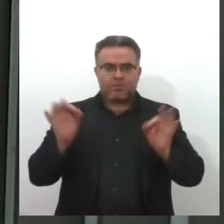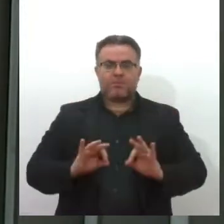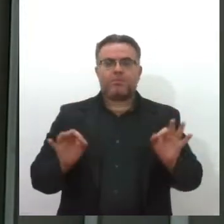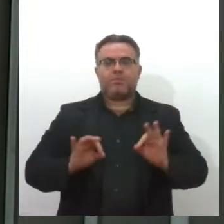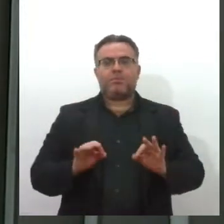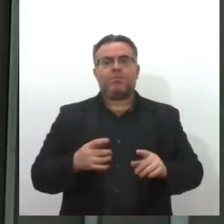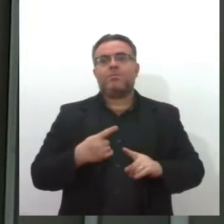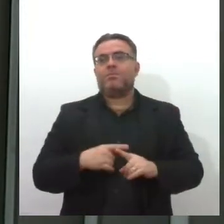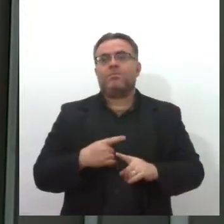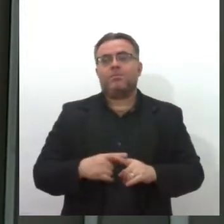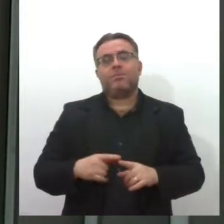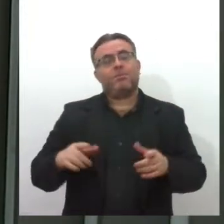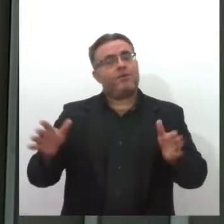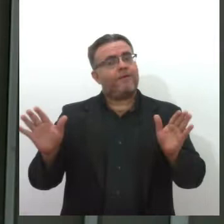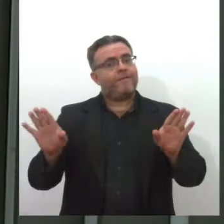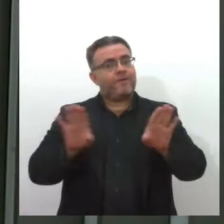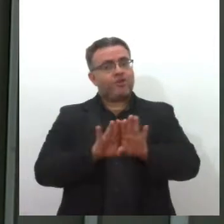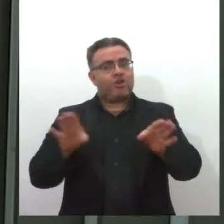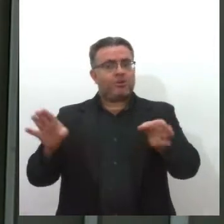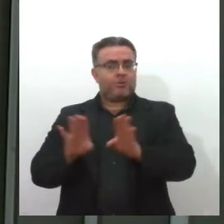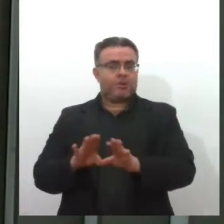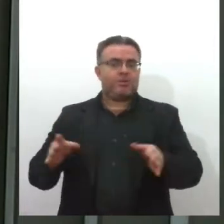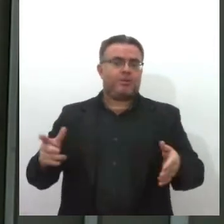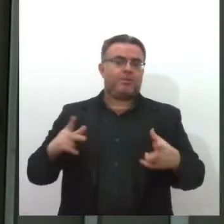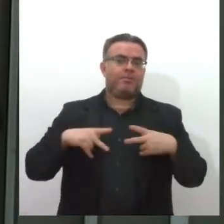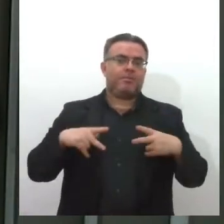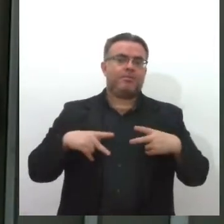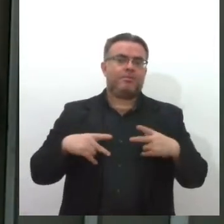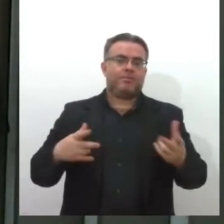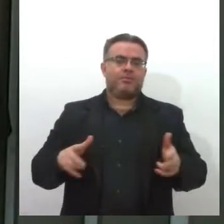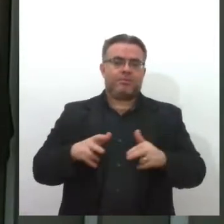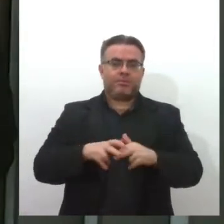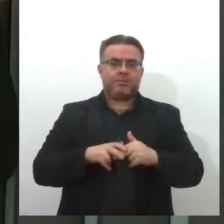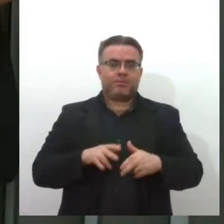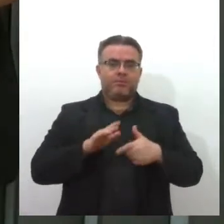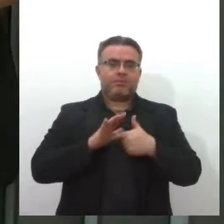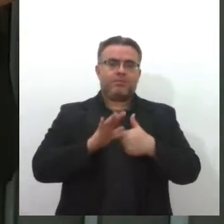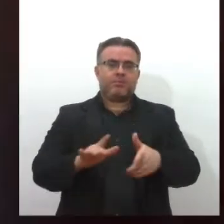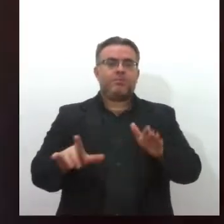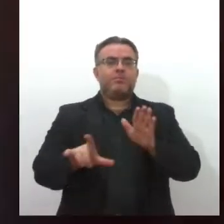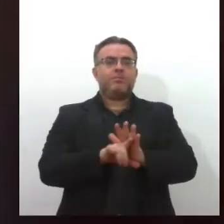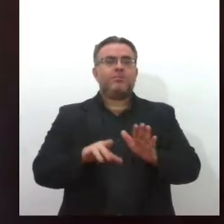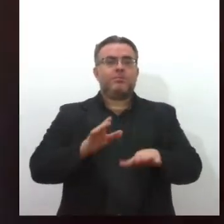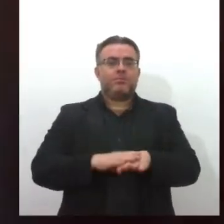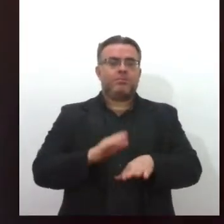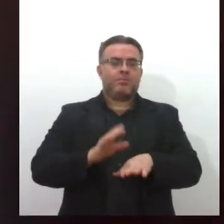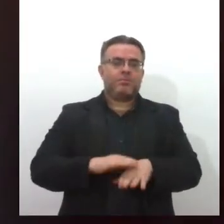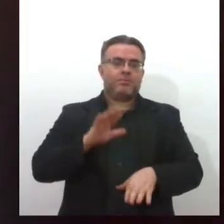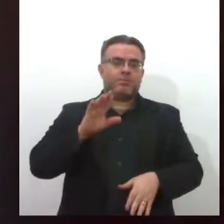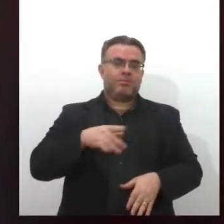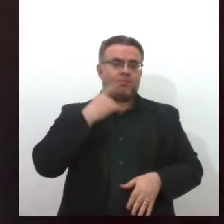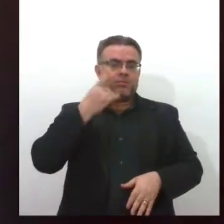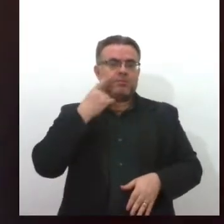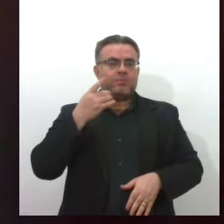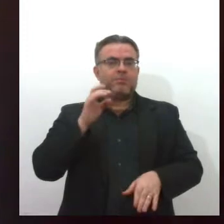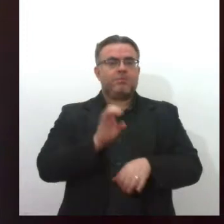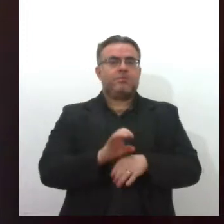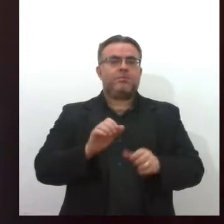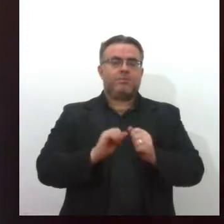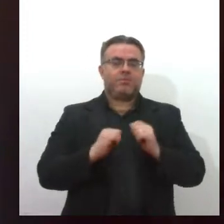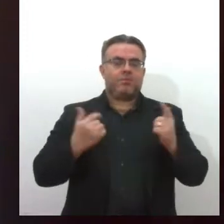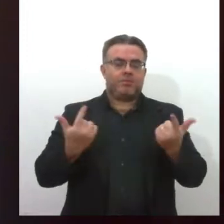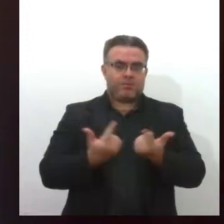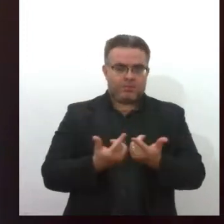isso muitíssimo claro para quem nos assiste. Mas essa lei foi de iniciativa aqui de deputados estaduais da Assembleia, isso ainda